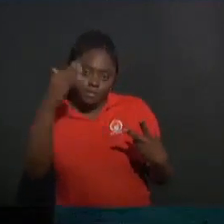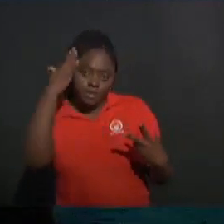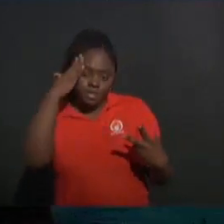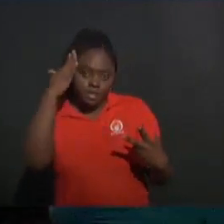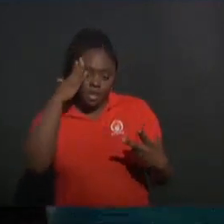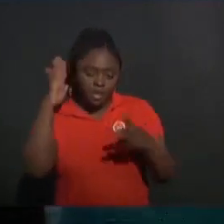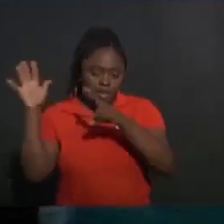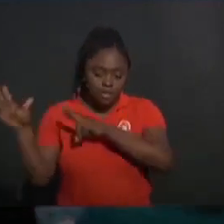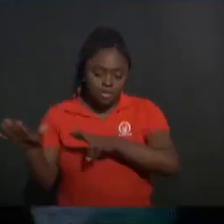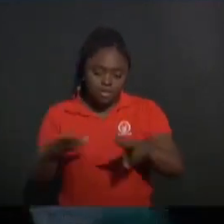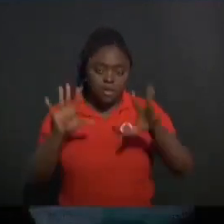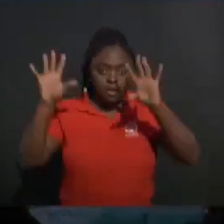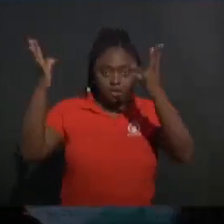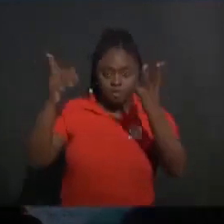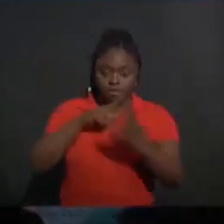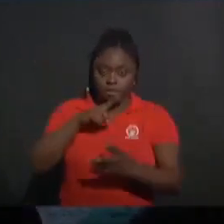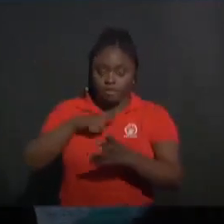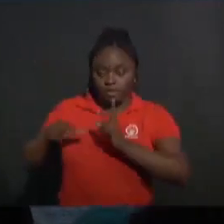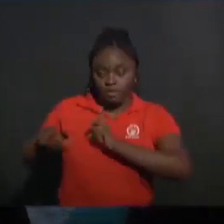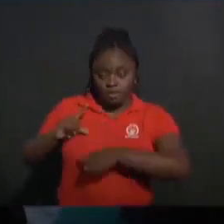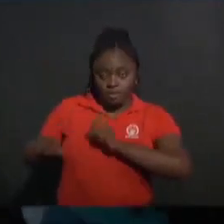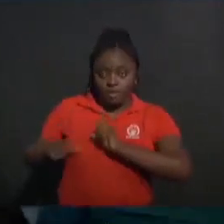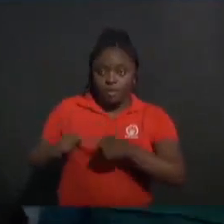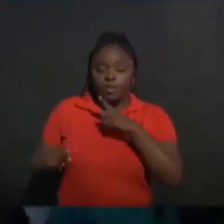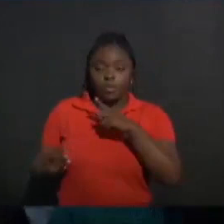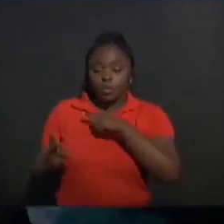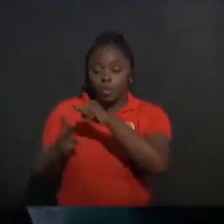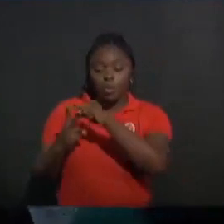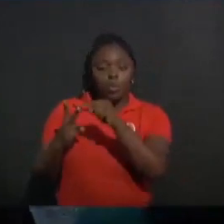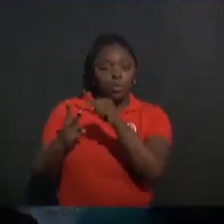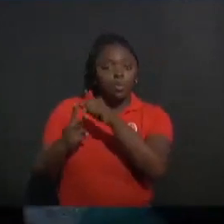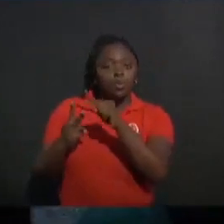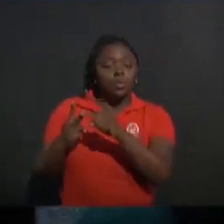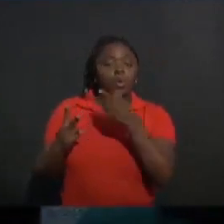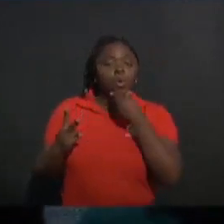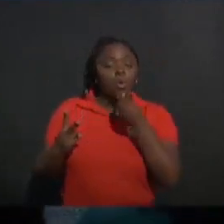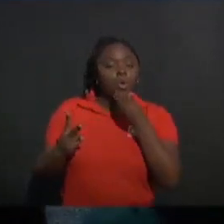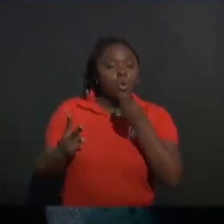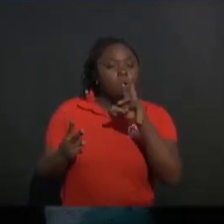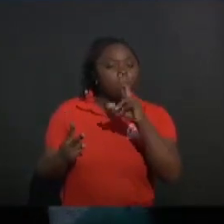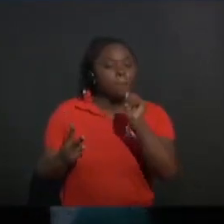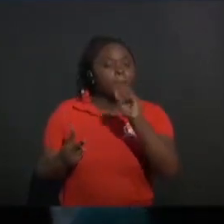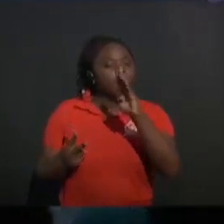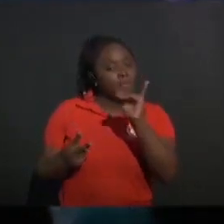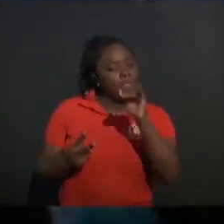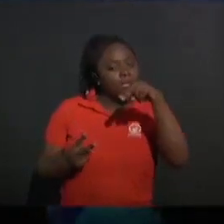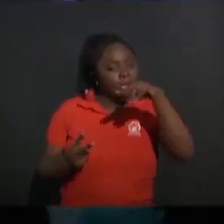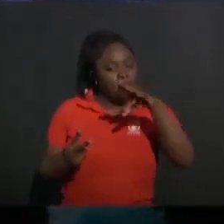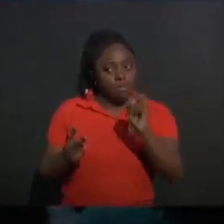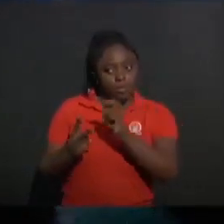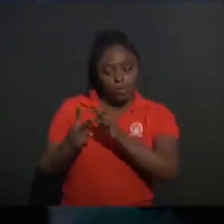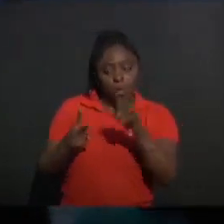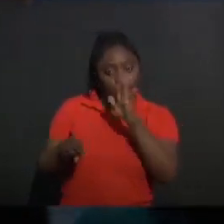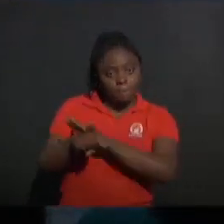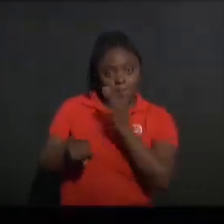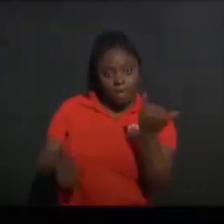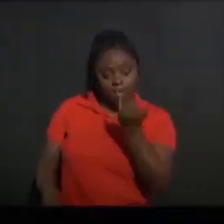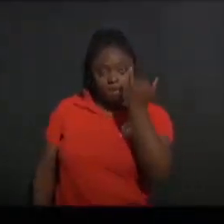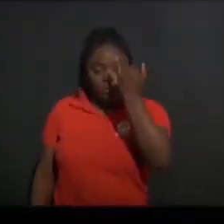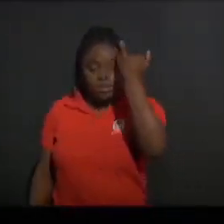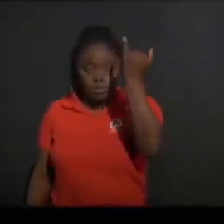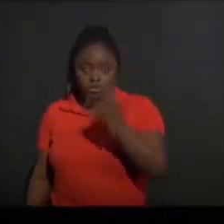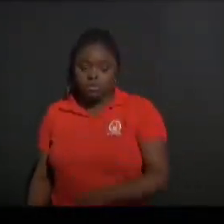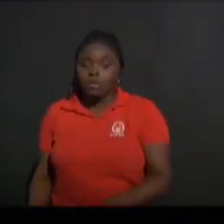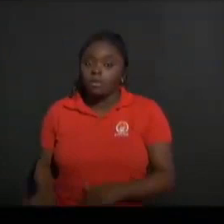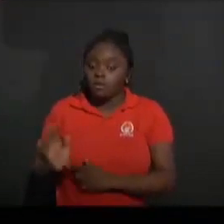houve um evento lá em Israel. E tem dois rabinos, que são os maiores rabinos lá de Israel. E eu mandei para os dois a matéria,